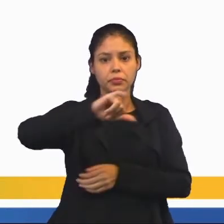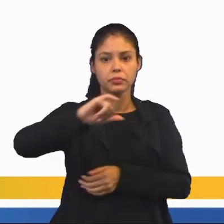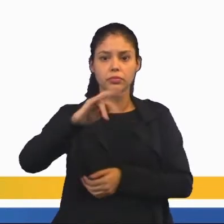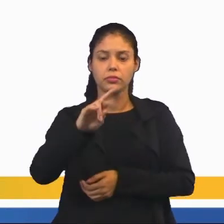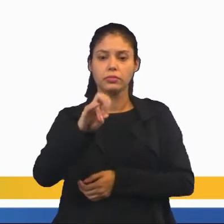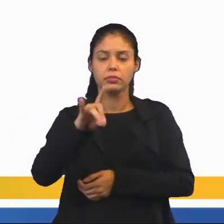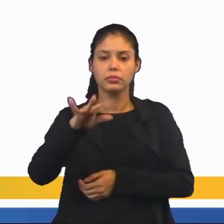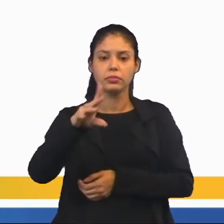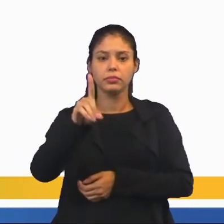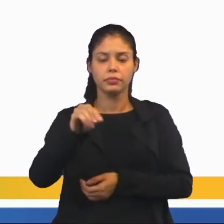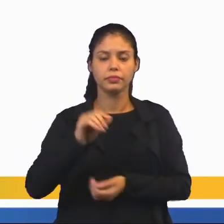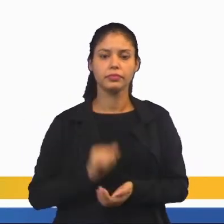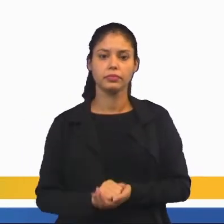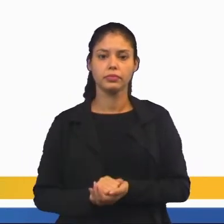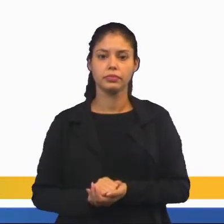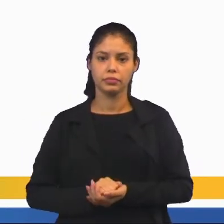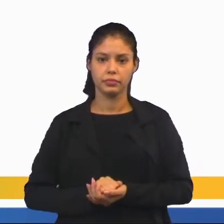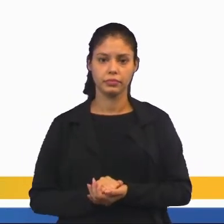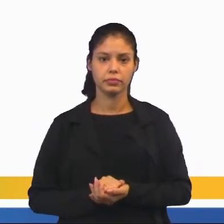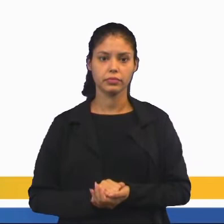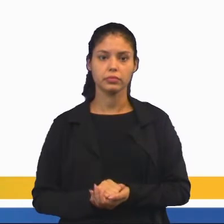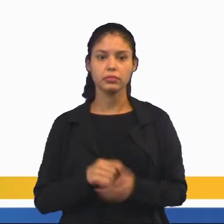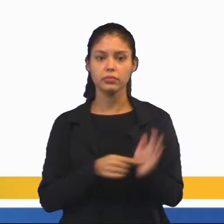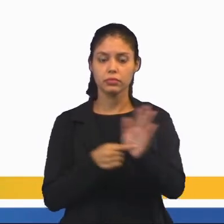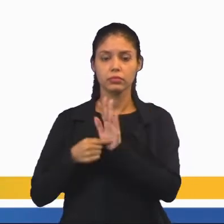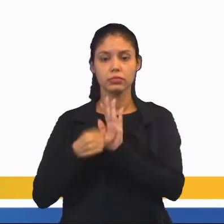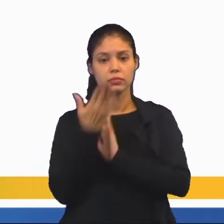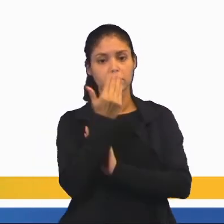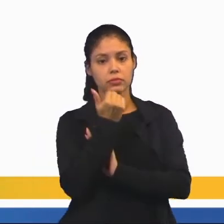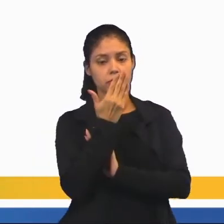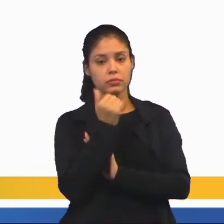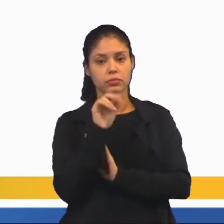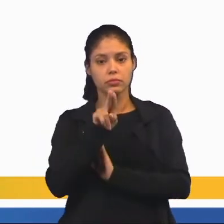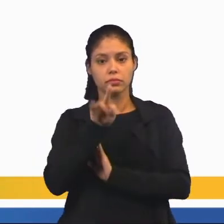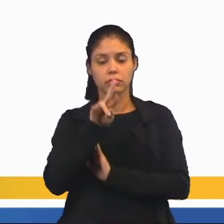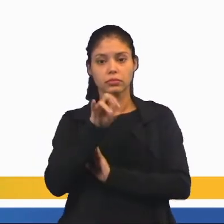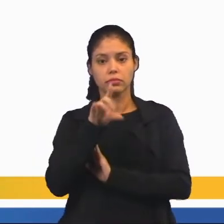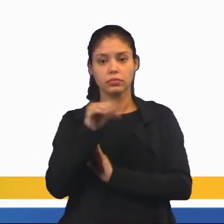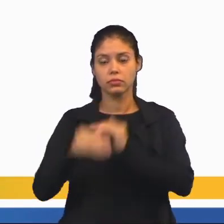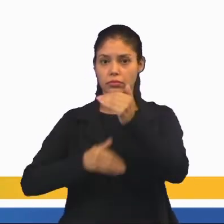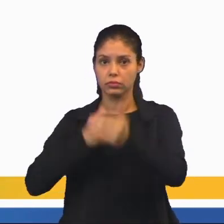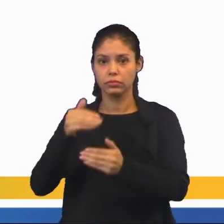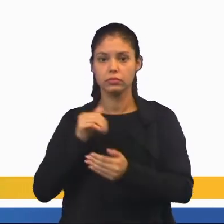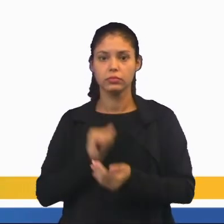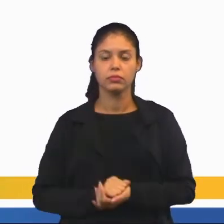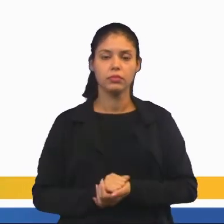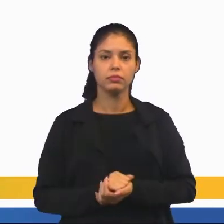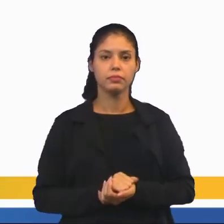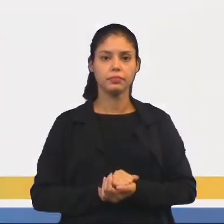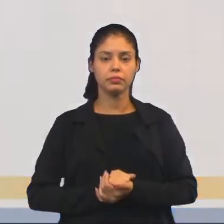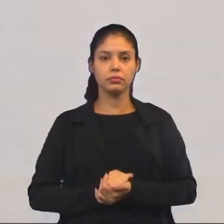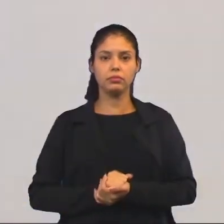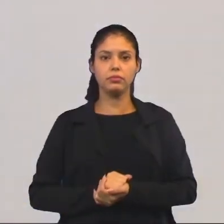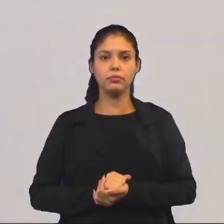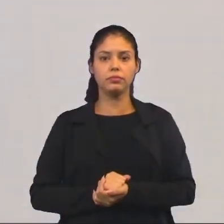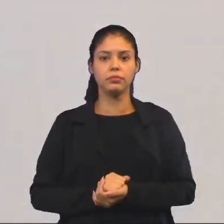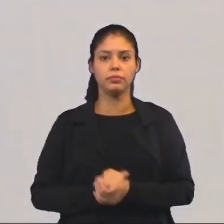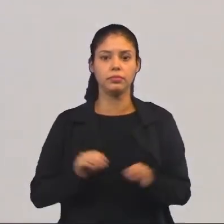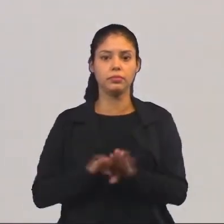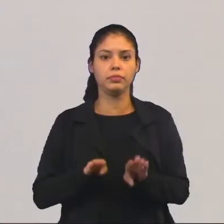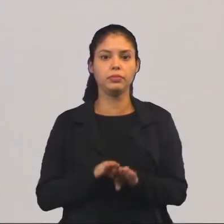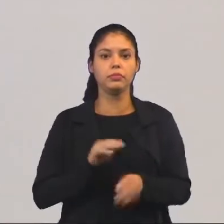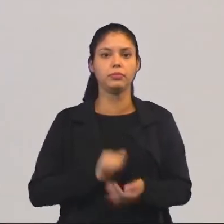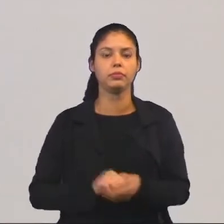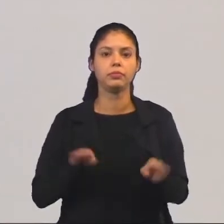e óleos interesterificados, mostram que o alimento é ultraprocessado. E nós sabemos